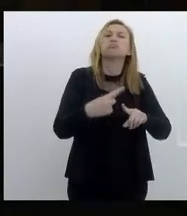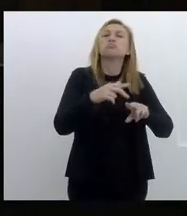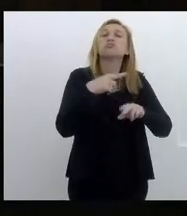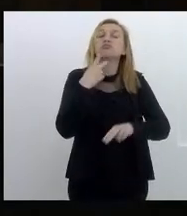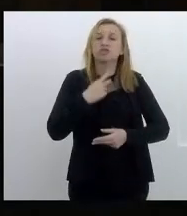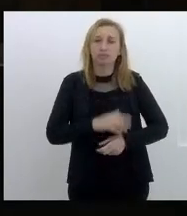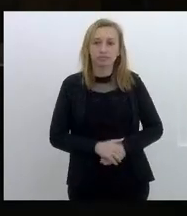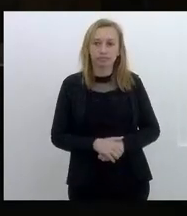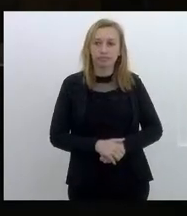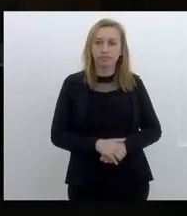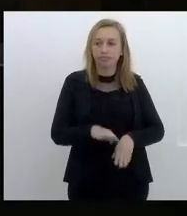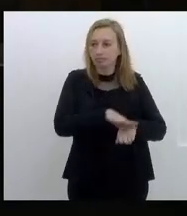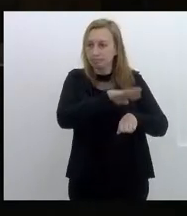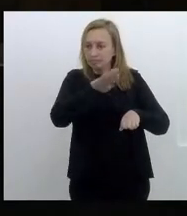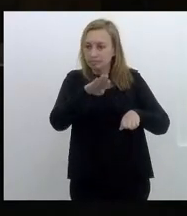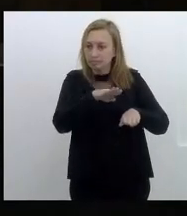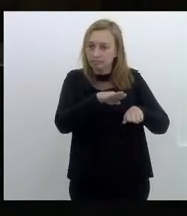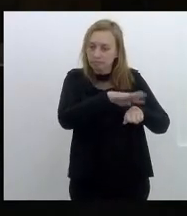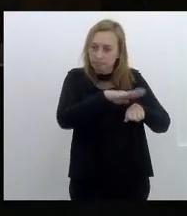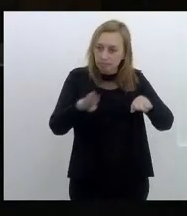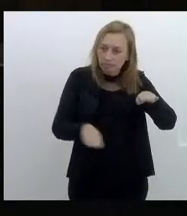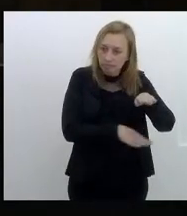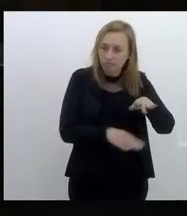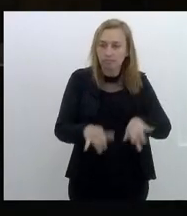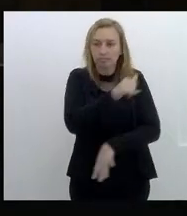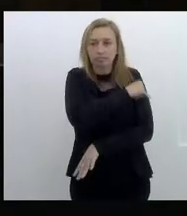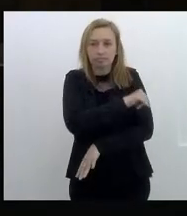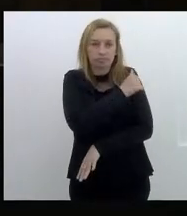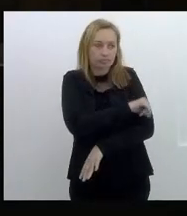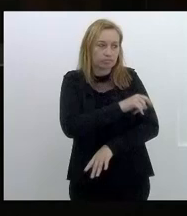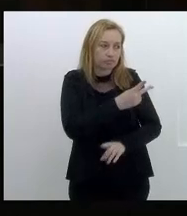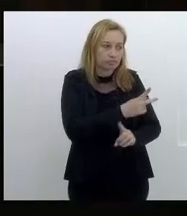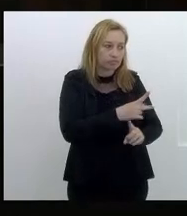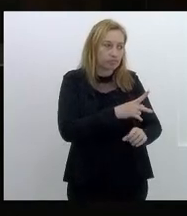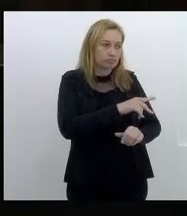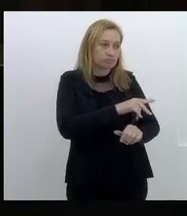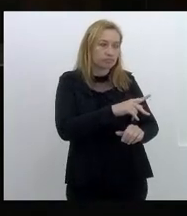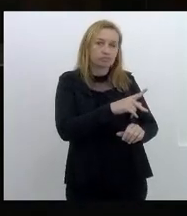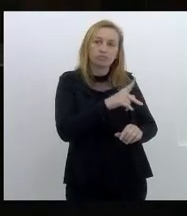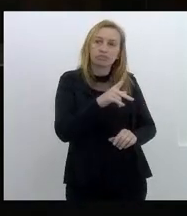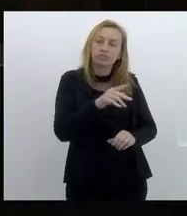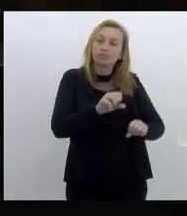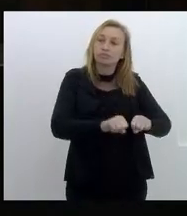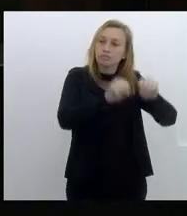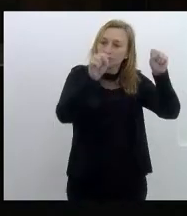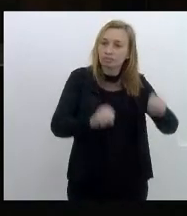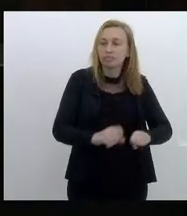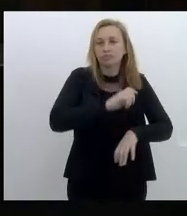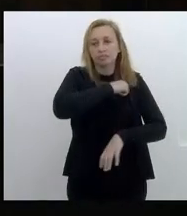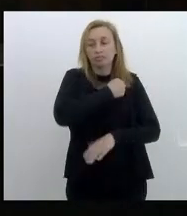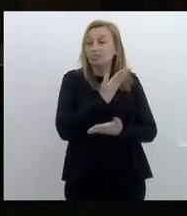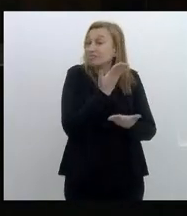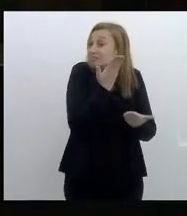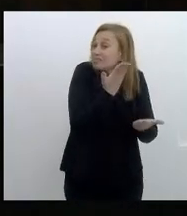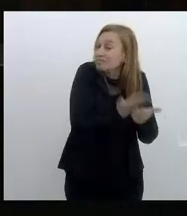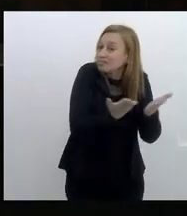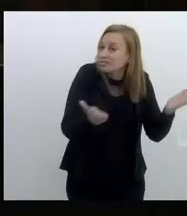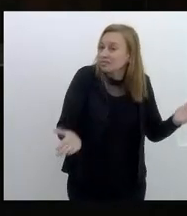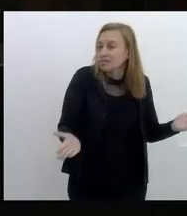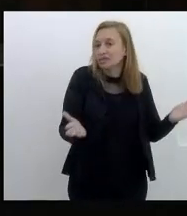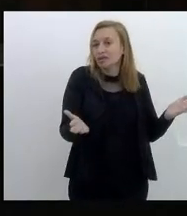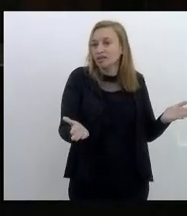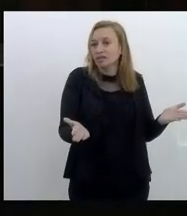a submissão do Rio de Janeiro é um regime de recuperação fiscal que acaba é